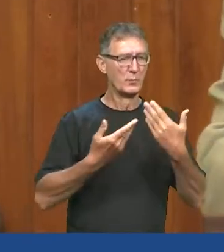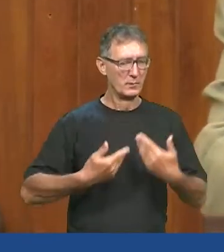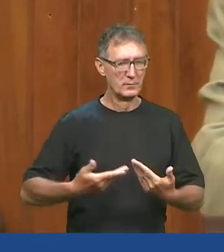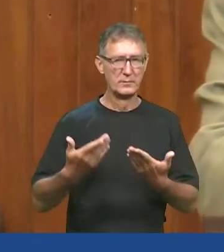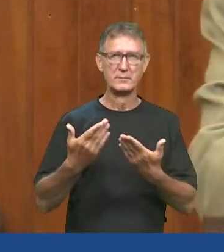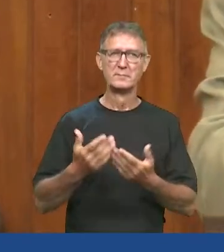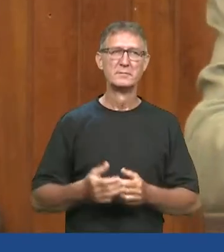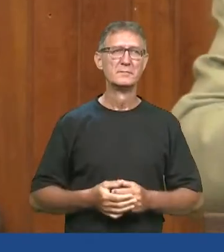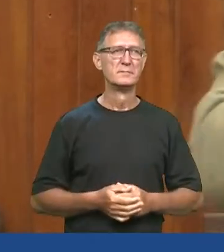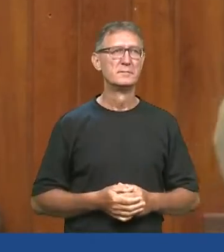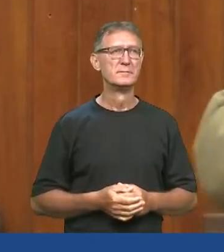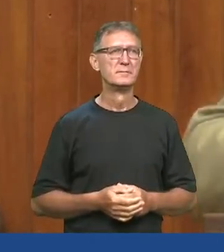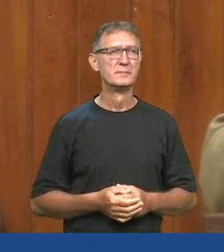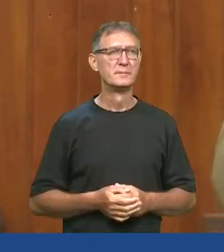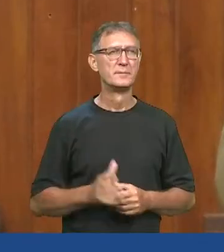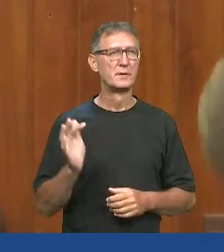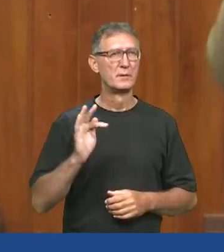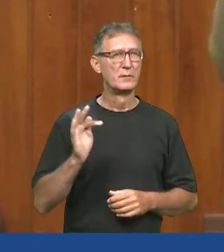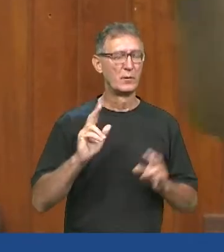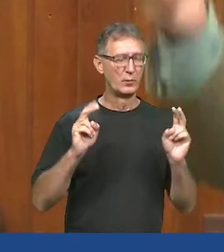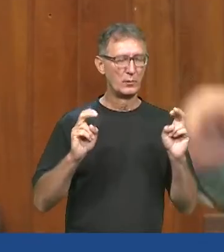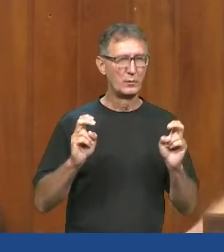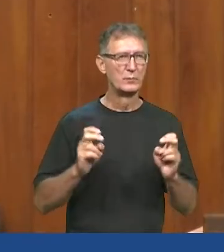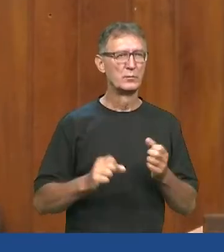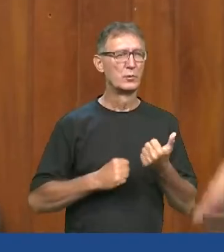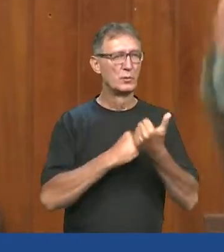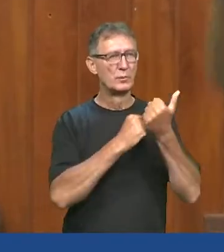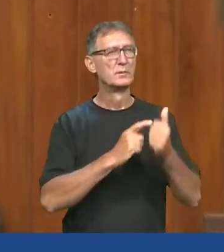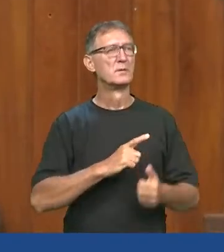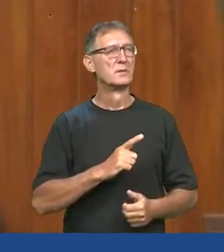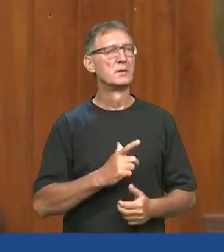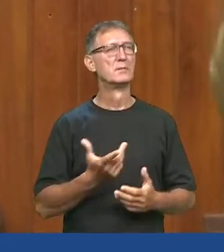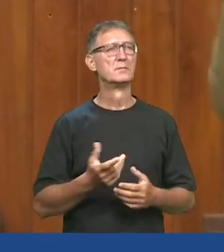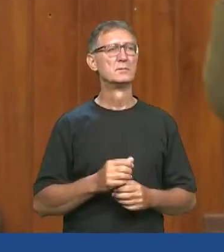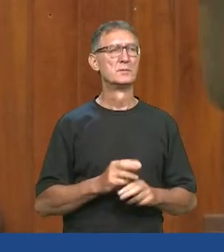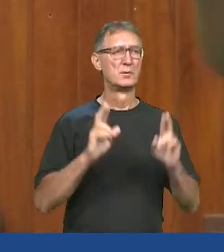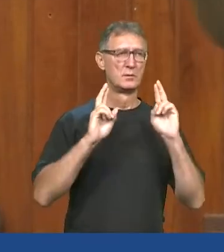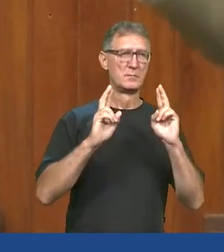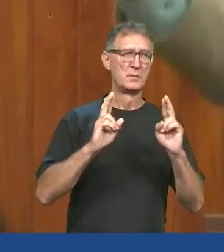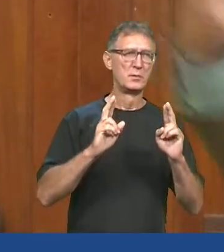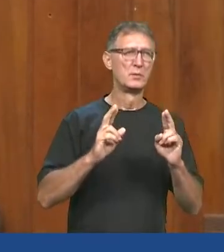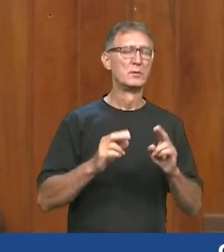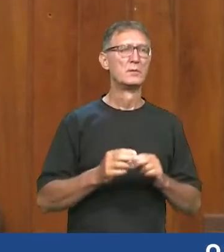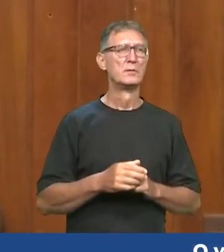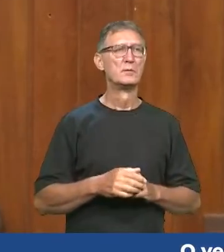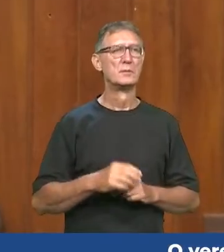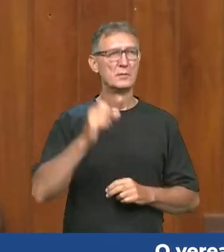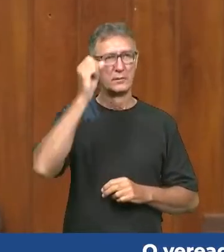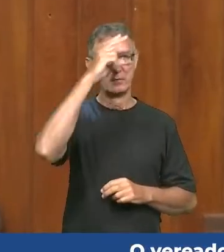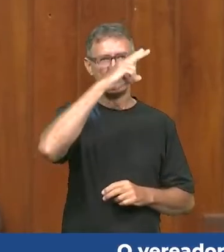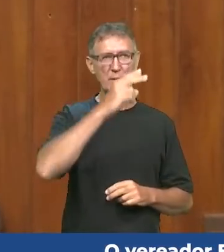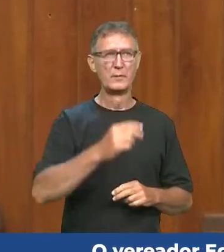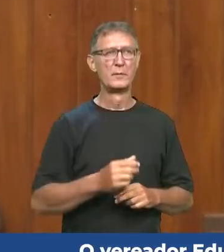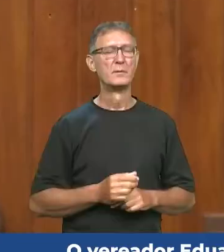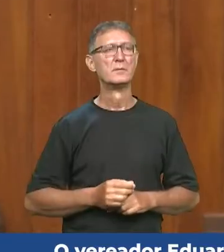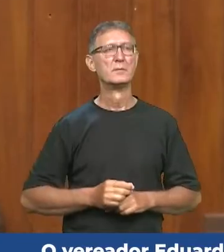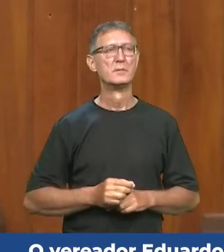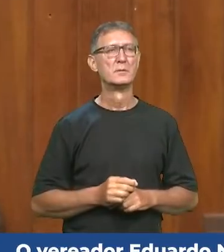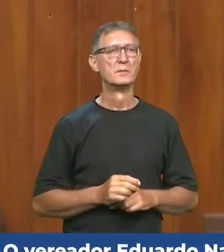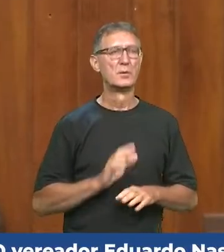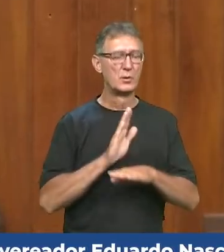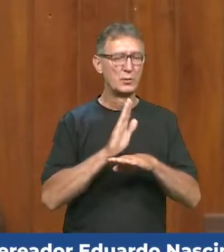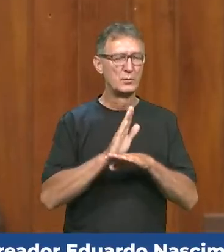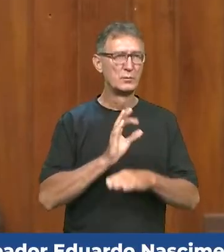falado com o João a respeito, o FEF já estava tratando do tema, mas tem o nosso apoio. Espero que o Poder Público Municipal dê esse reconhecimento